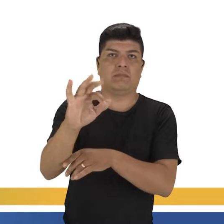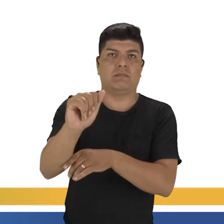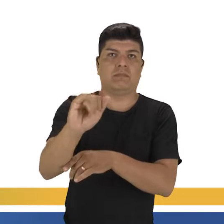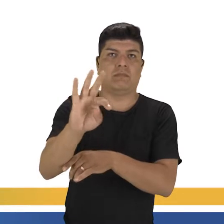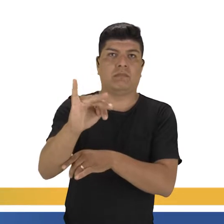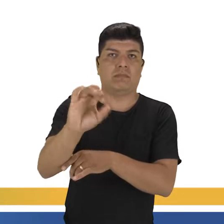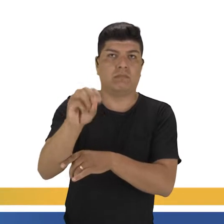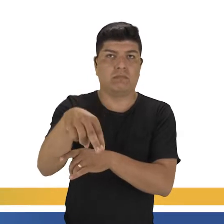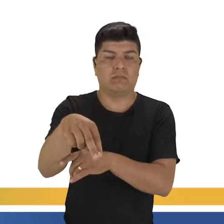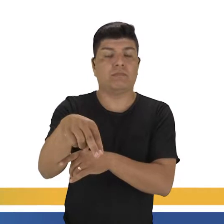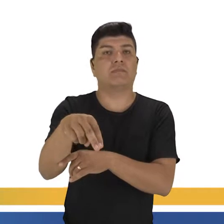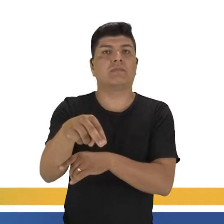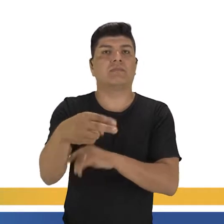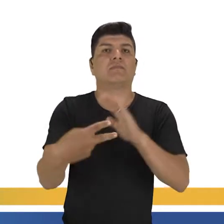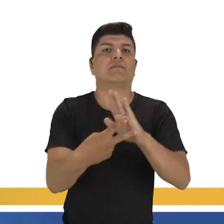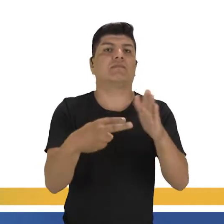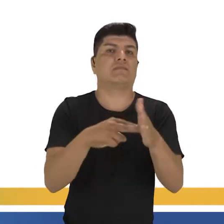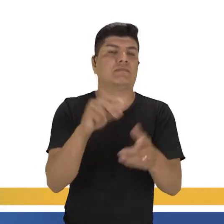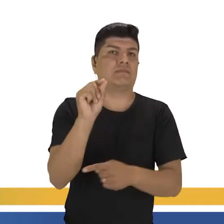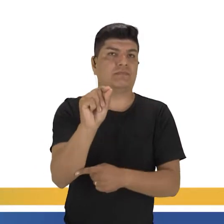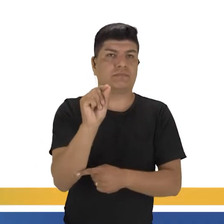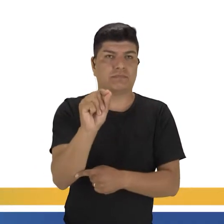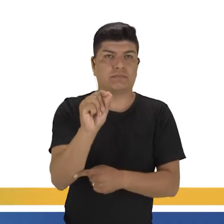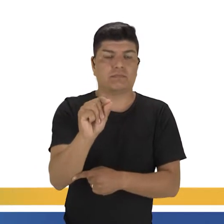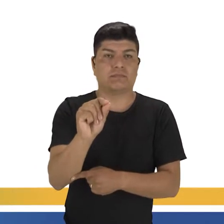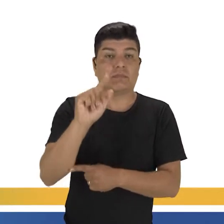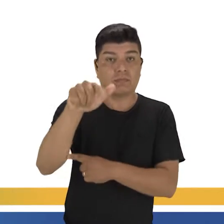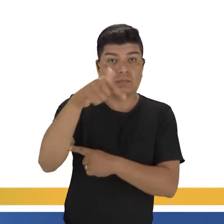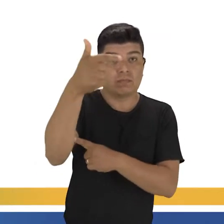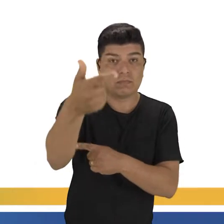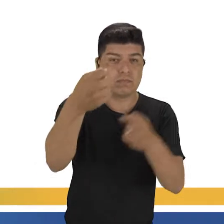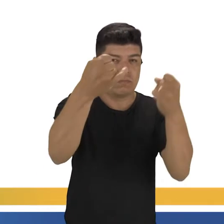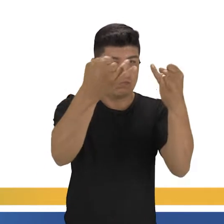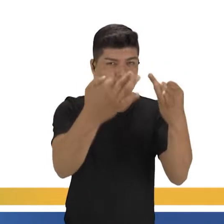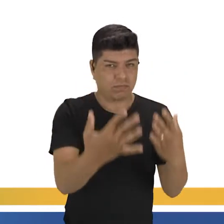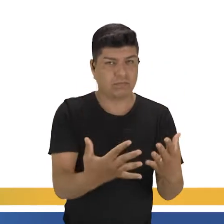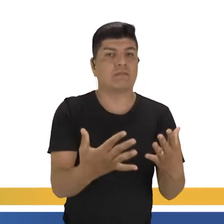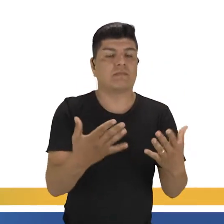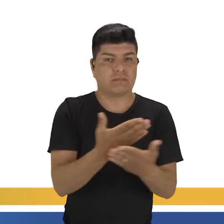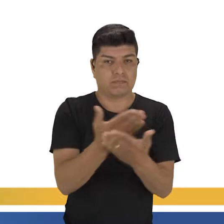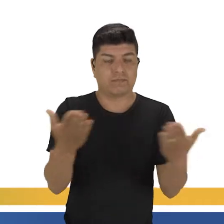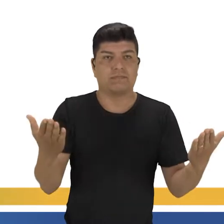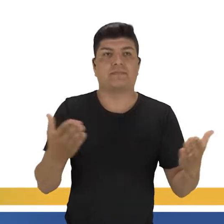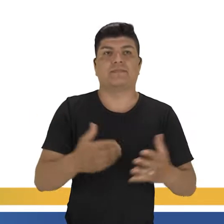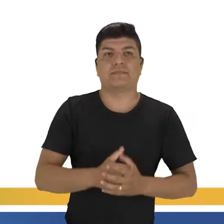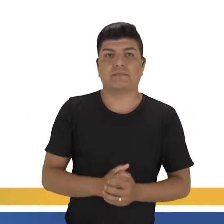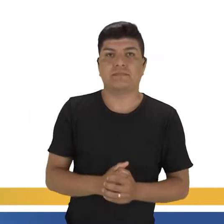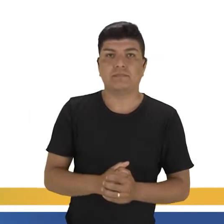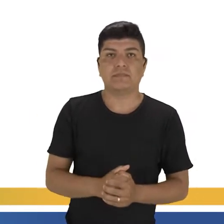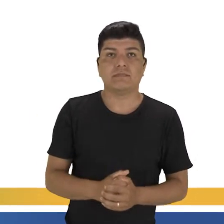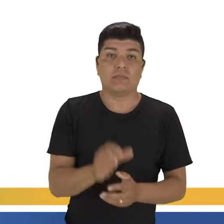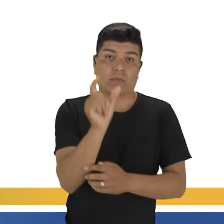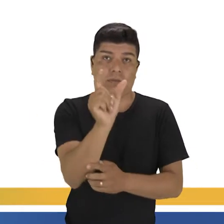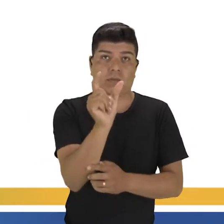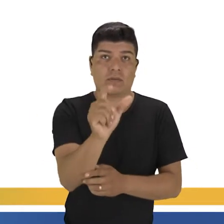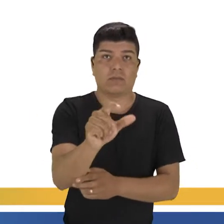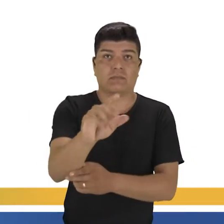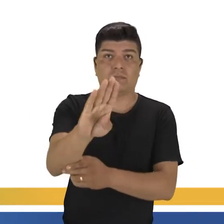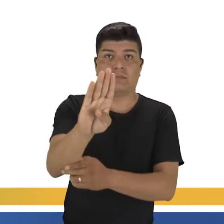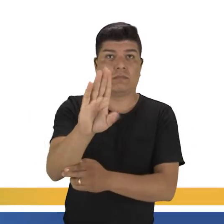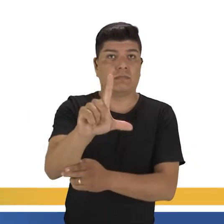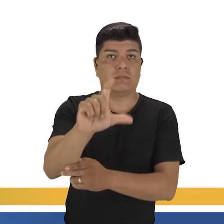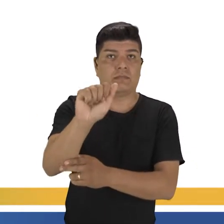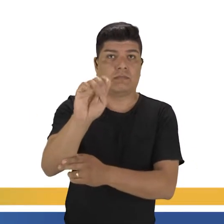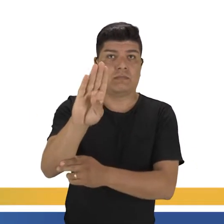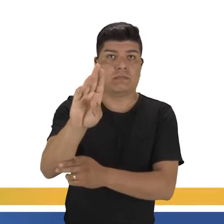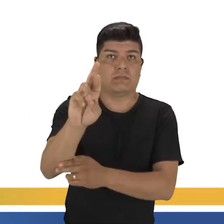Labonotation? Calma, só um pouquinho, lá na frente eu vou estar explicando bem direitinho para todos vocês. O Labonotation é o seu